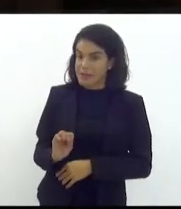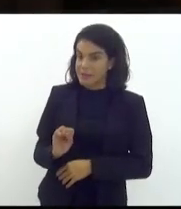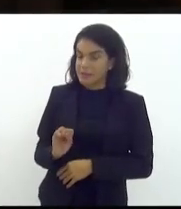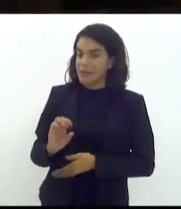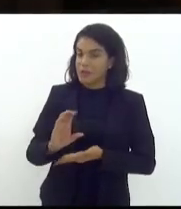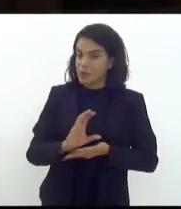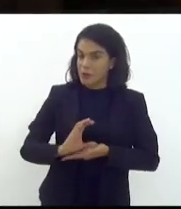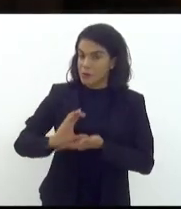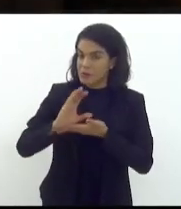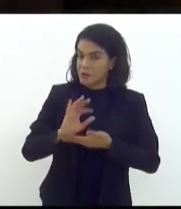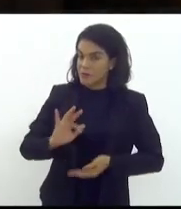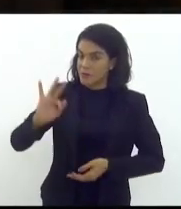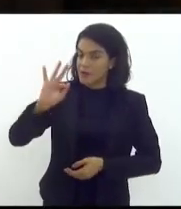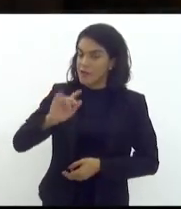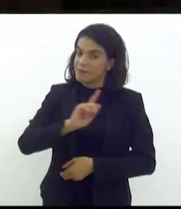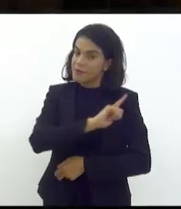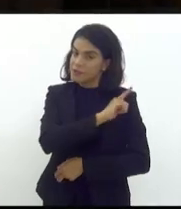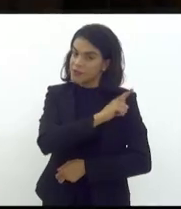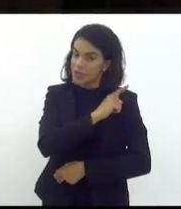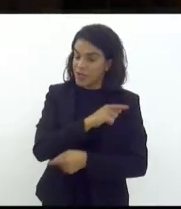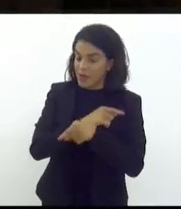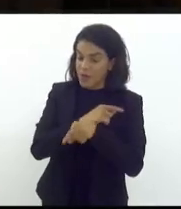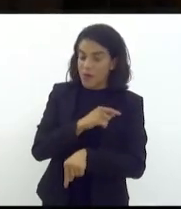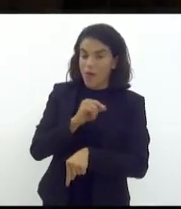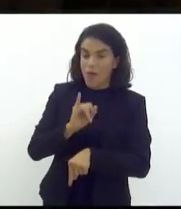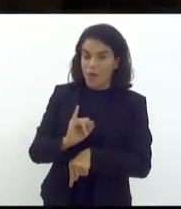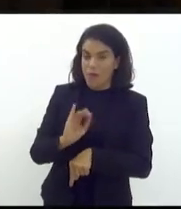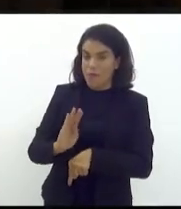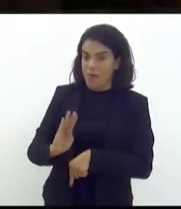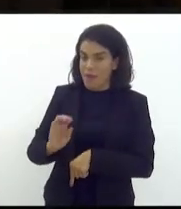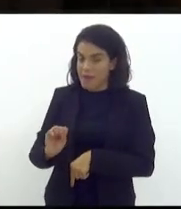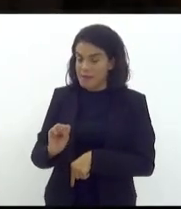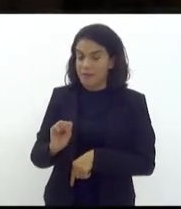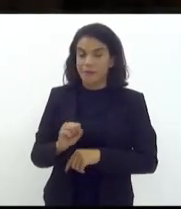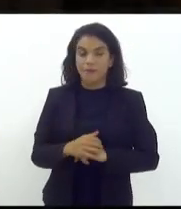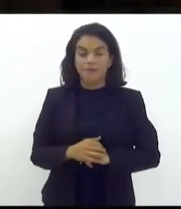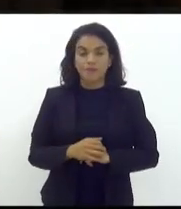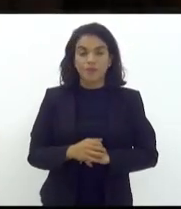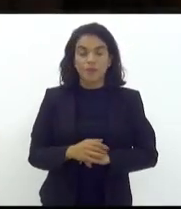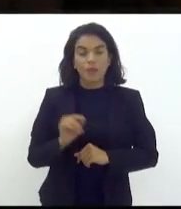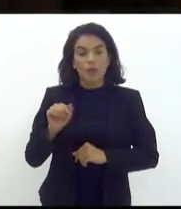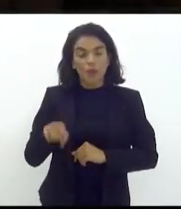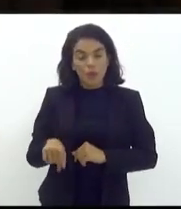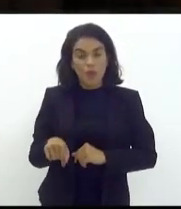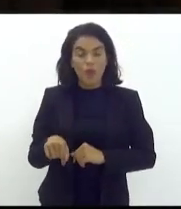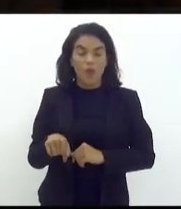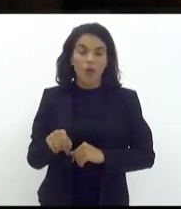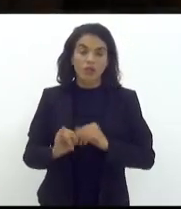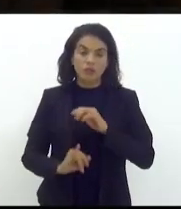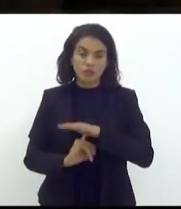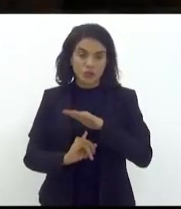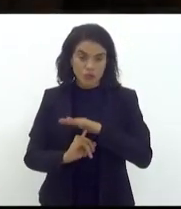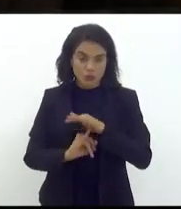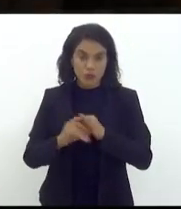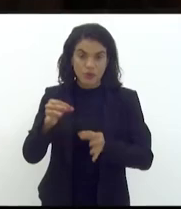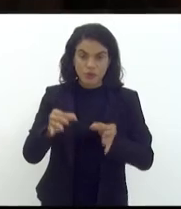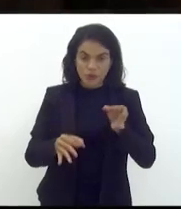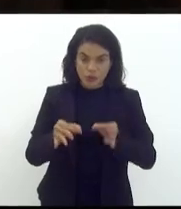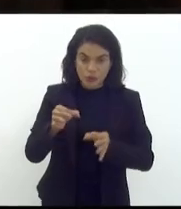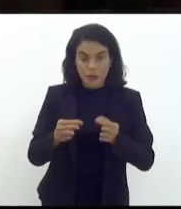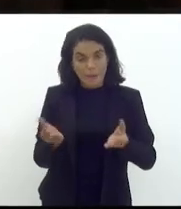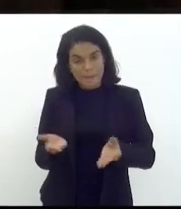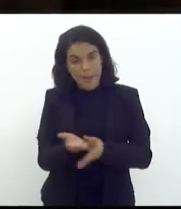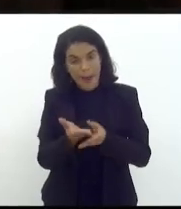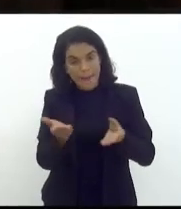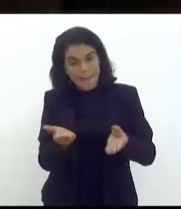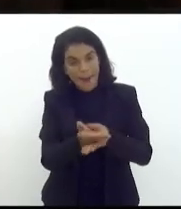federativo vai fazer a gestão o órgão jurídico recursal das